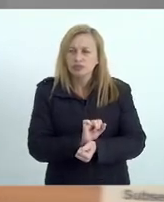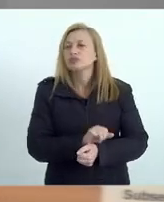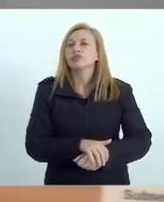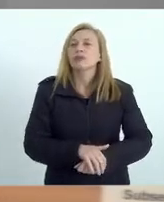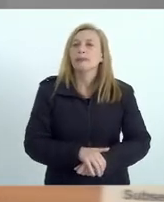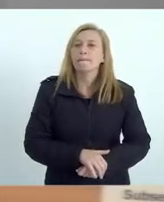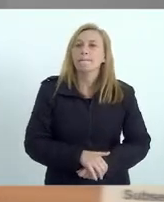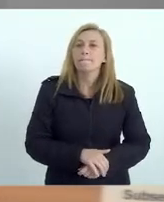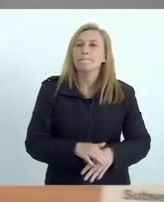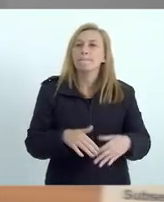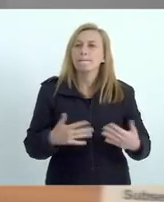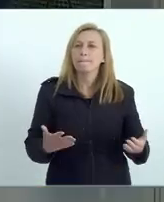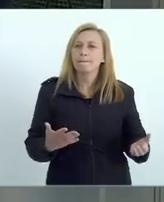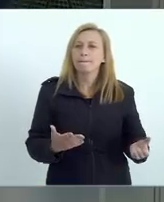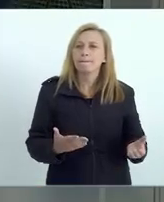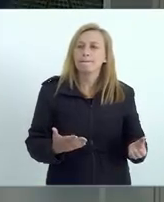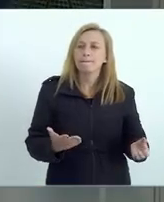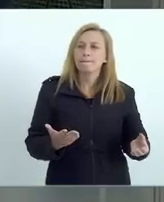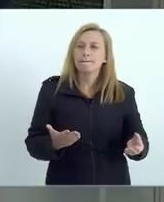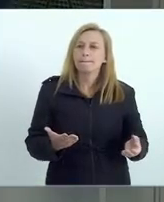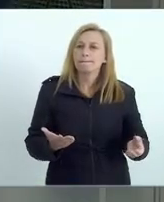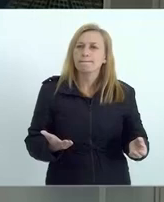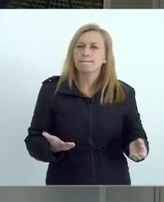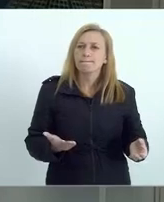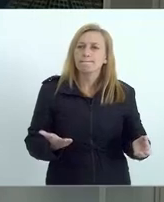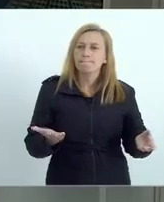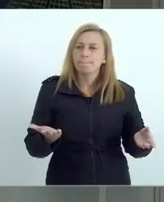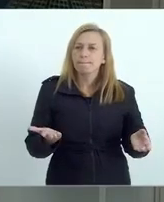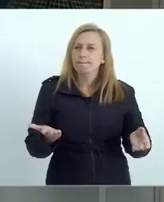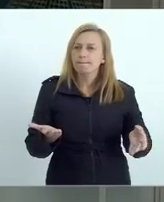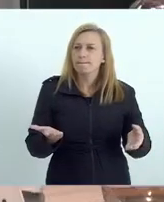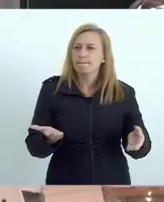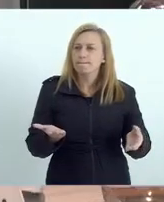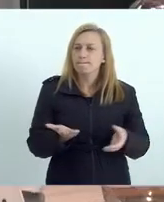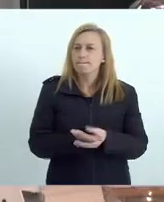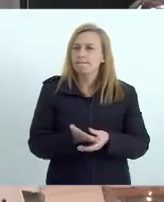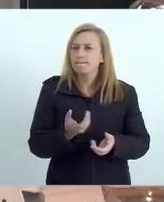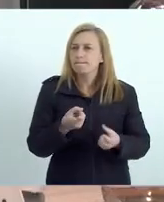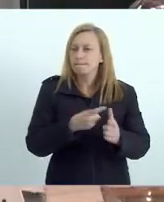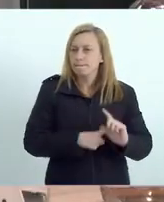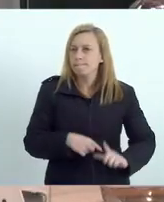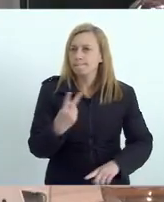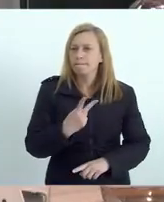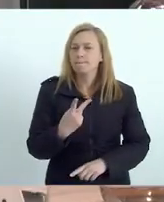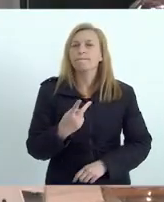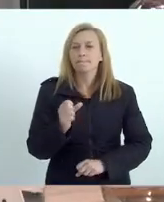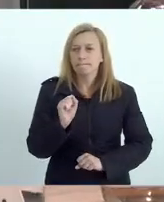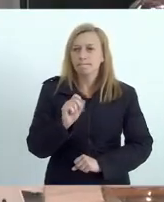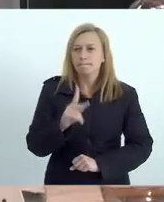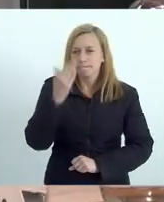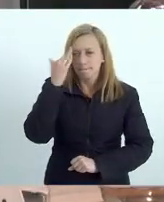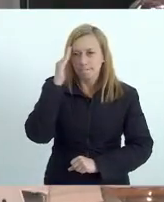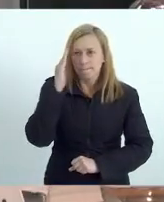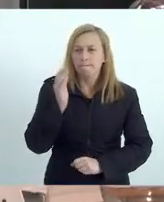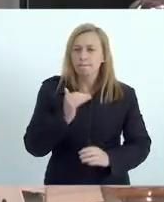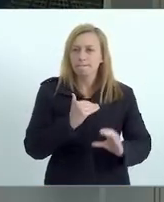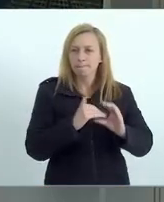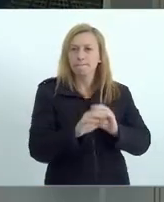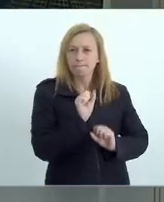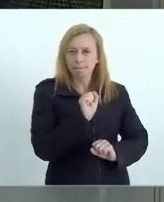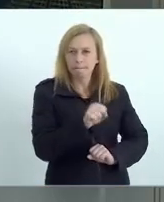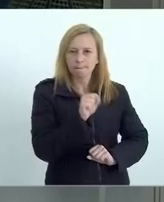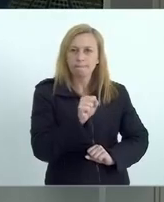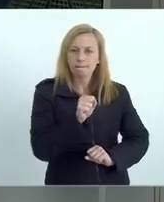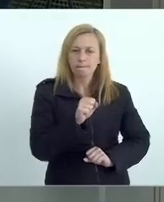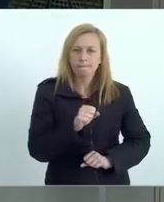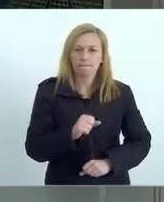então o processo duas três esta depende desses desses 12 ser isso tá certo ele acho que eu vou encaminhamento sim